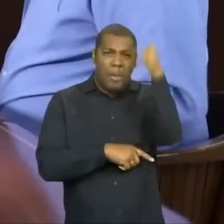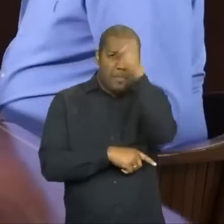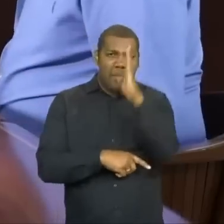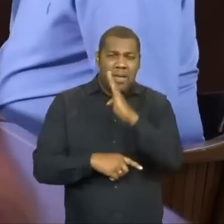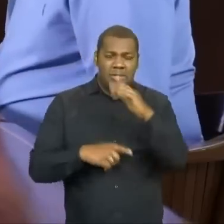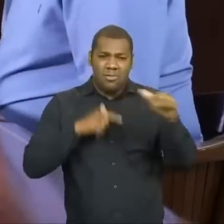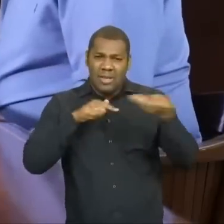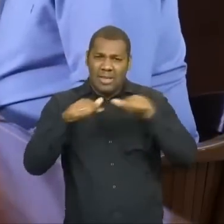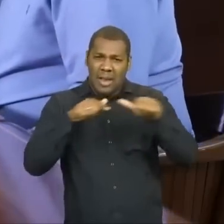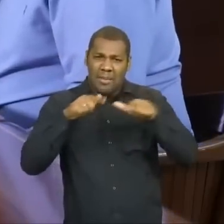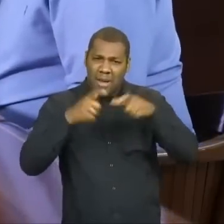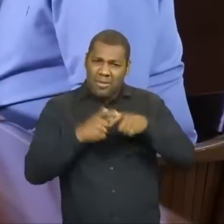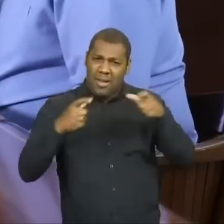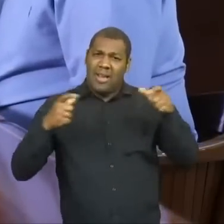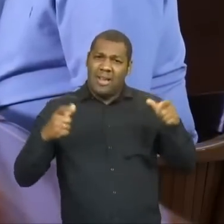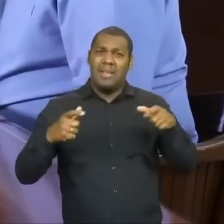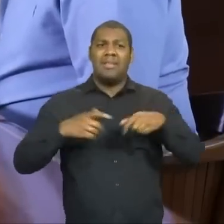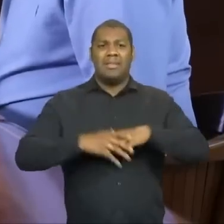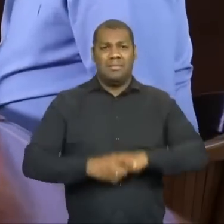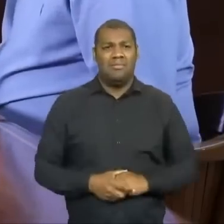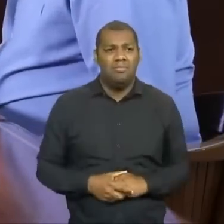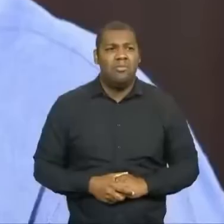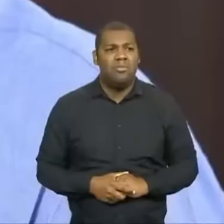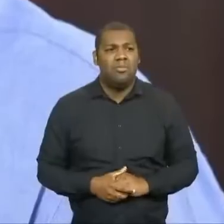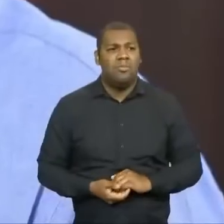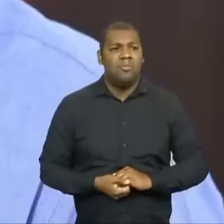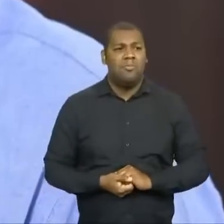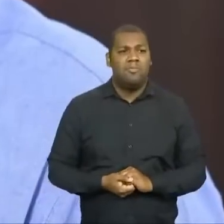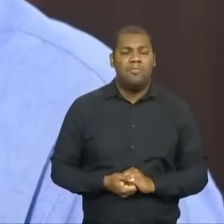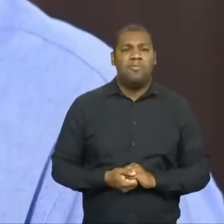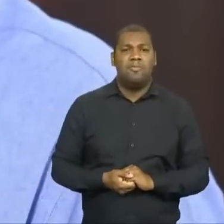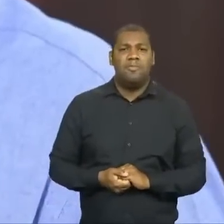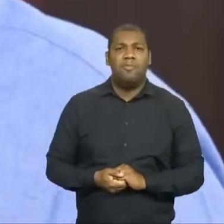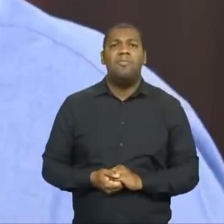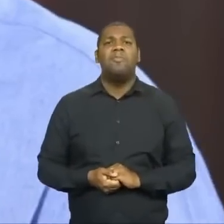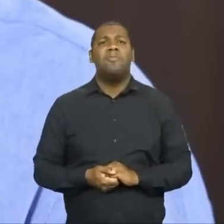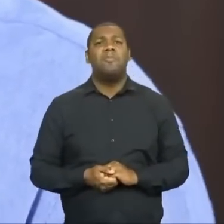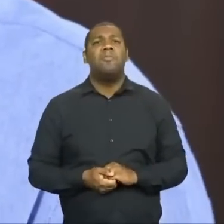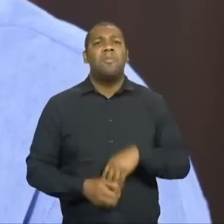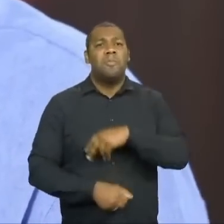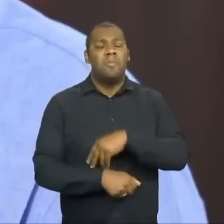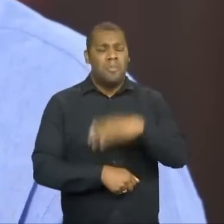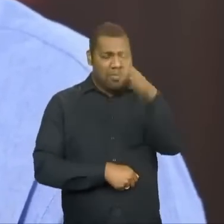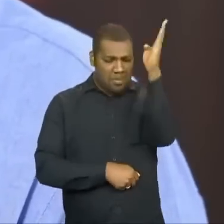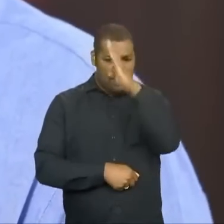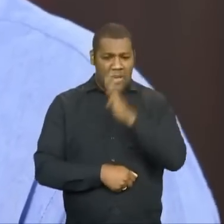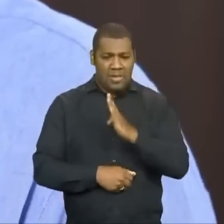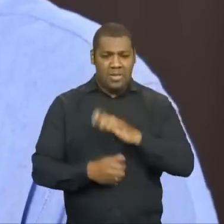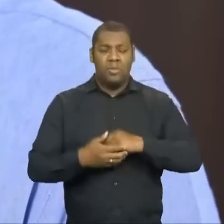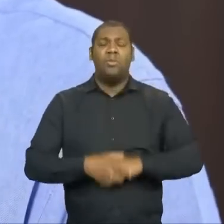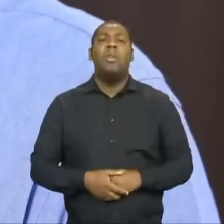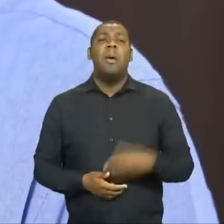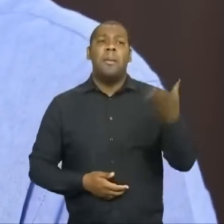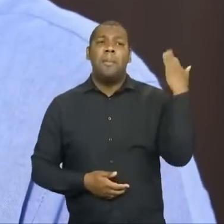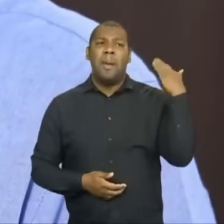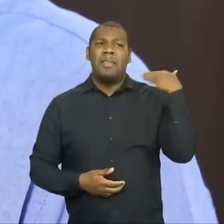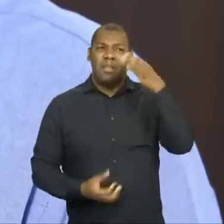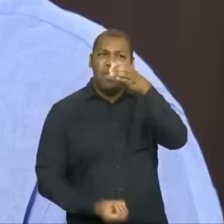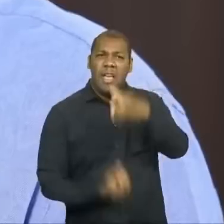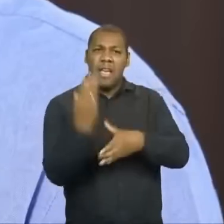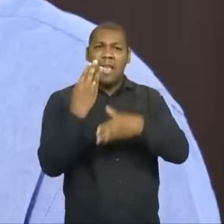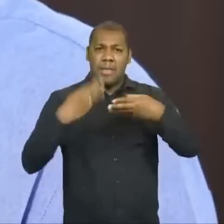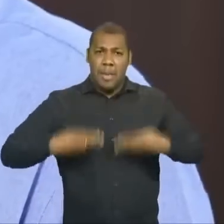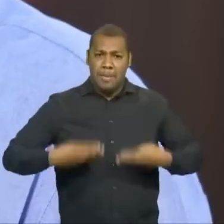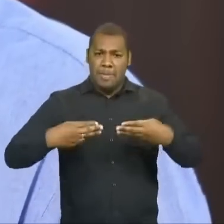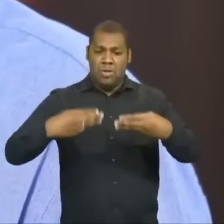colheu tanto, né? Mas deixa eu te falar uma coisa. O Brasil, quando nós criamos o Ministério do Turismo, que foi